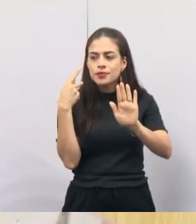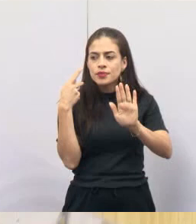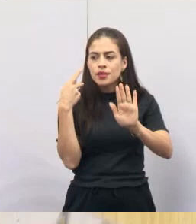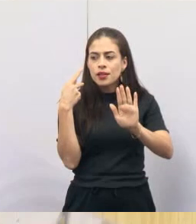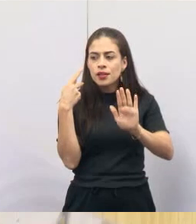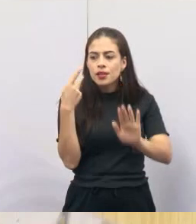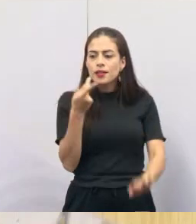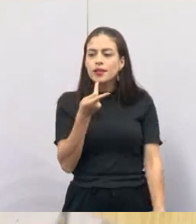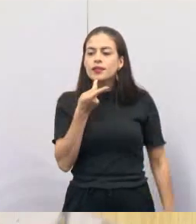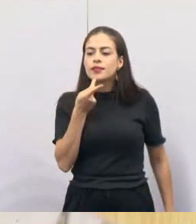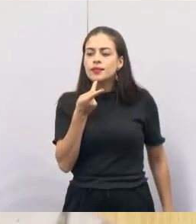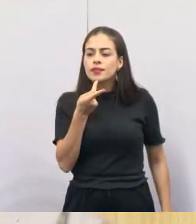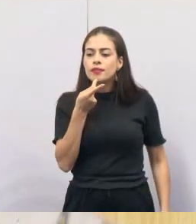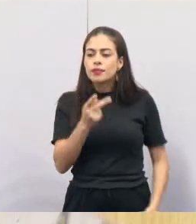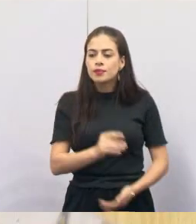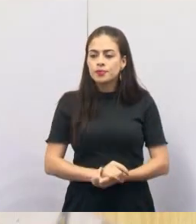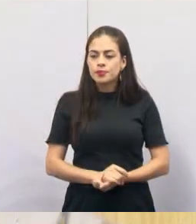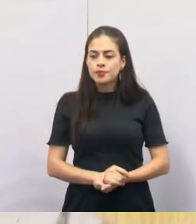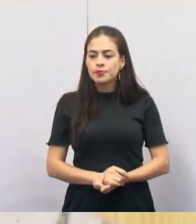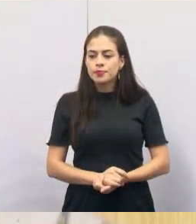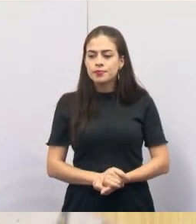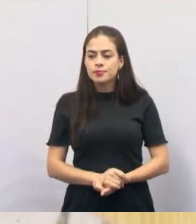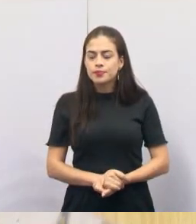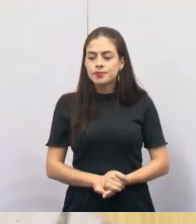vereador Hernani Barreto.